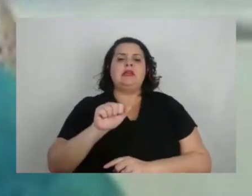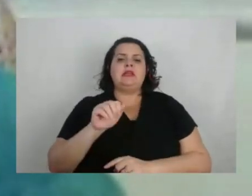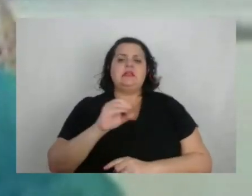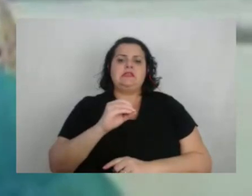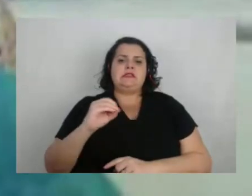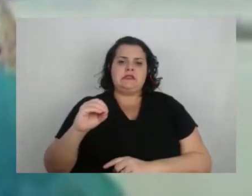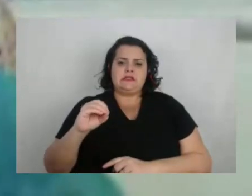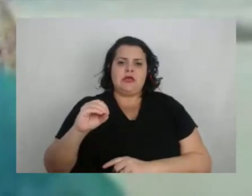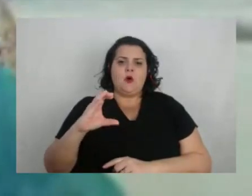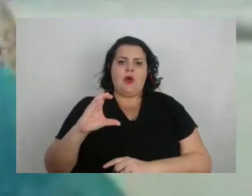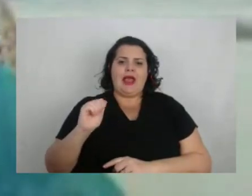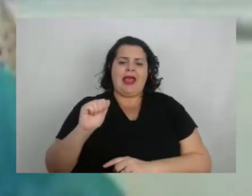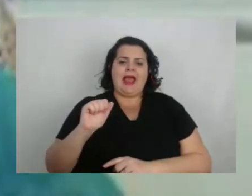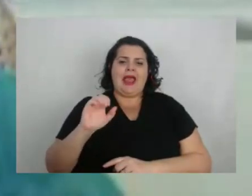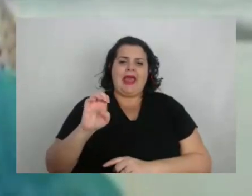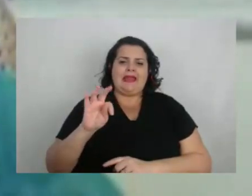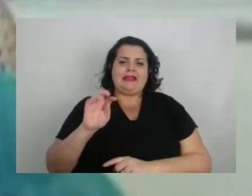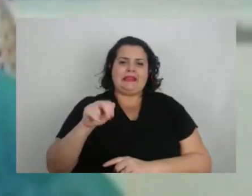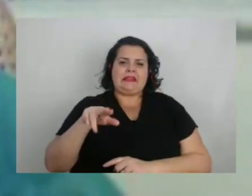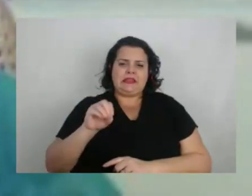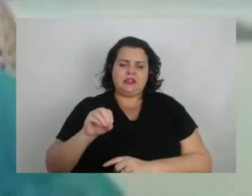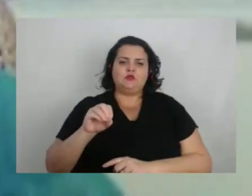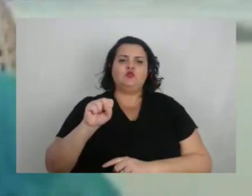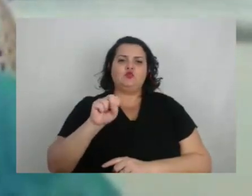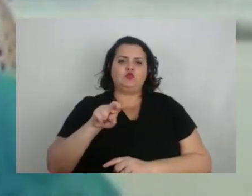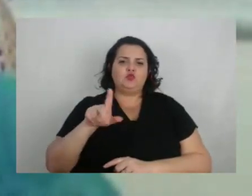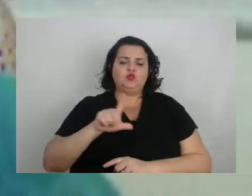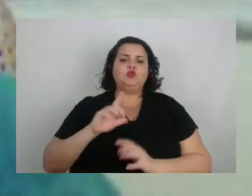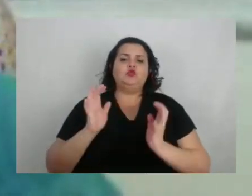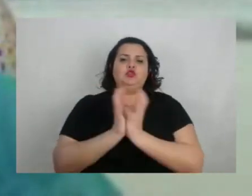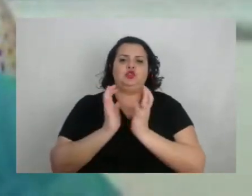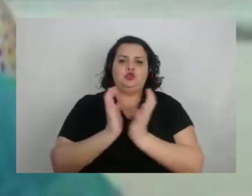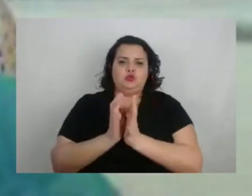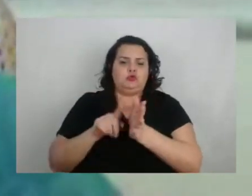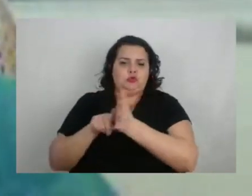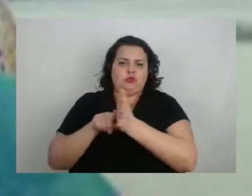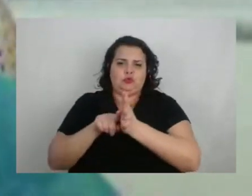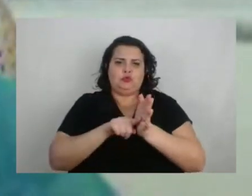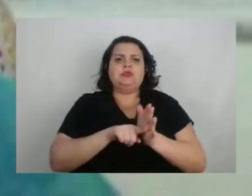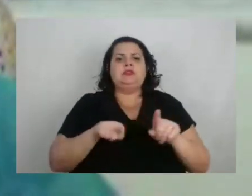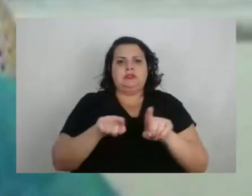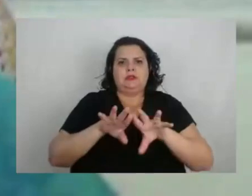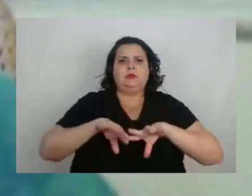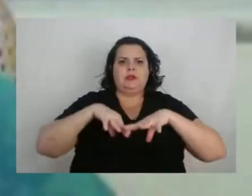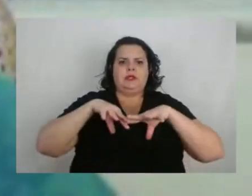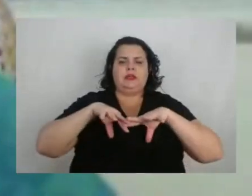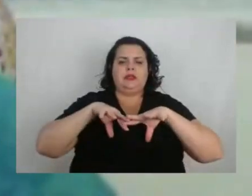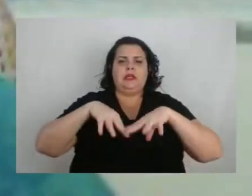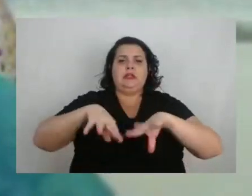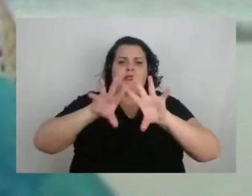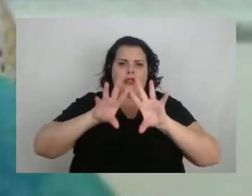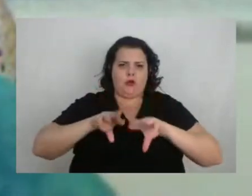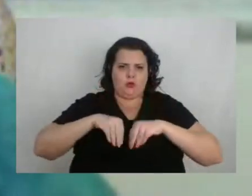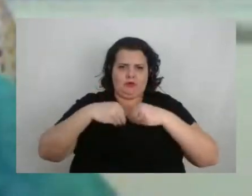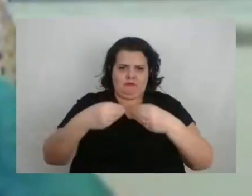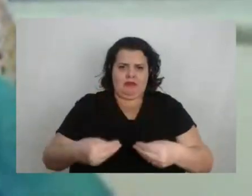Unifesp, todo um trabalho de articulação da atenção primária com a vigilância em